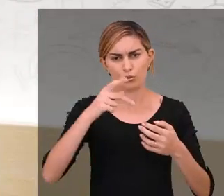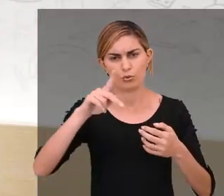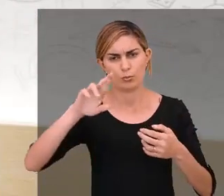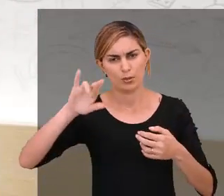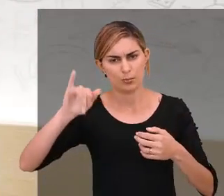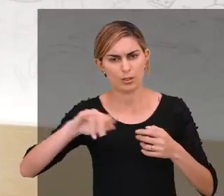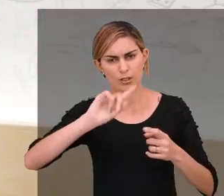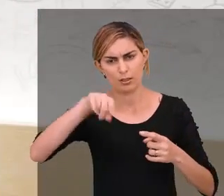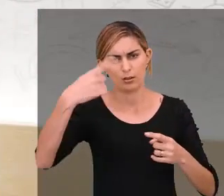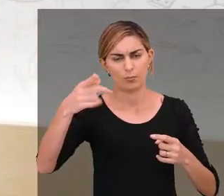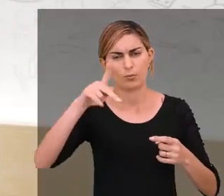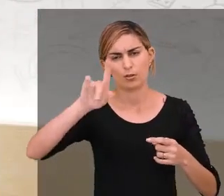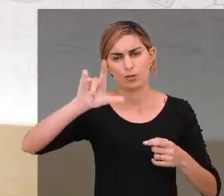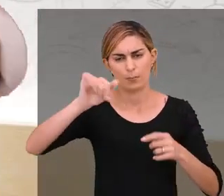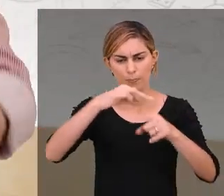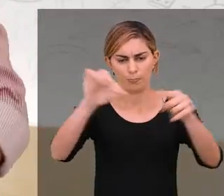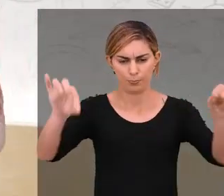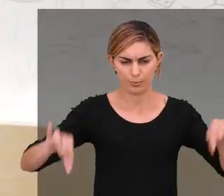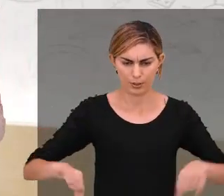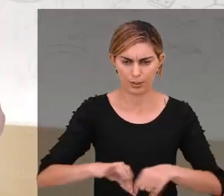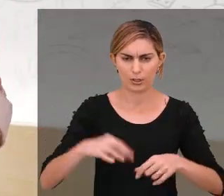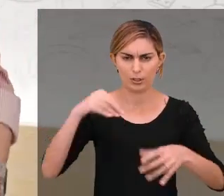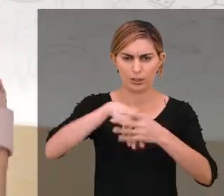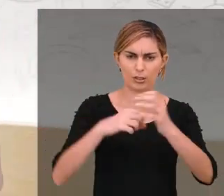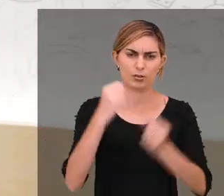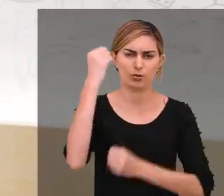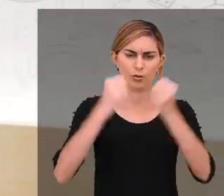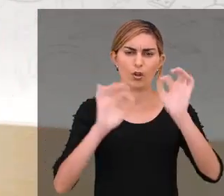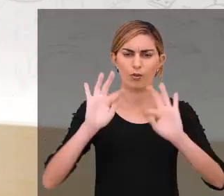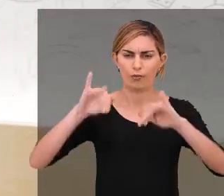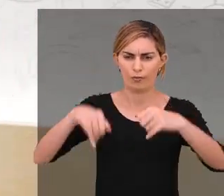depois vai para a logística de planta, que é dentro da indústria, e